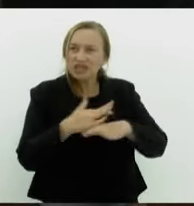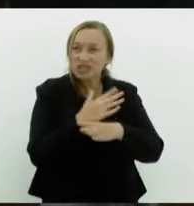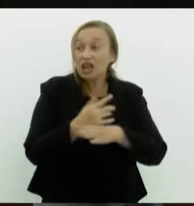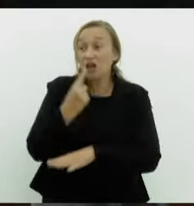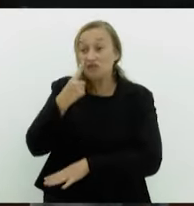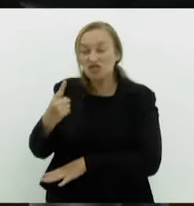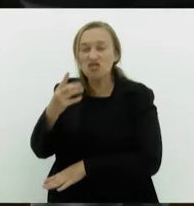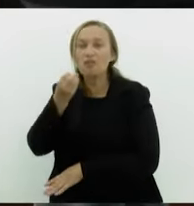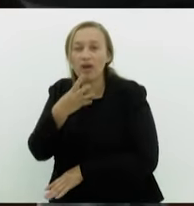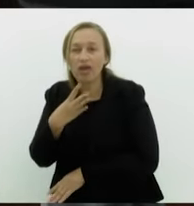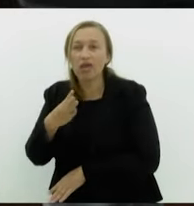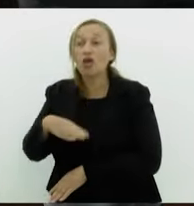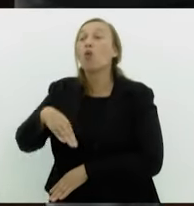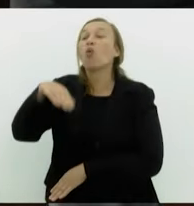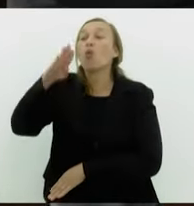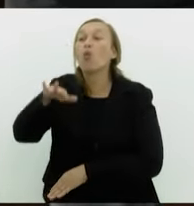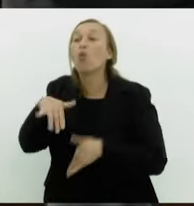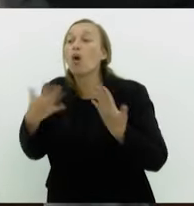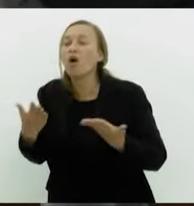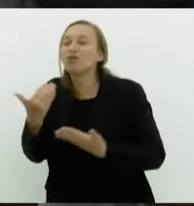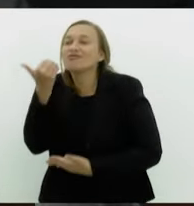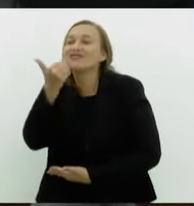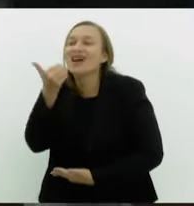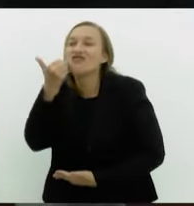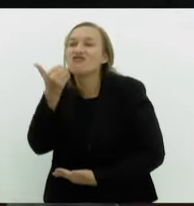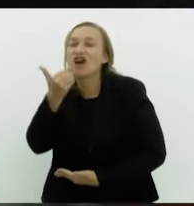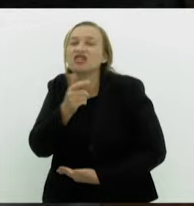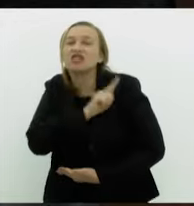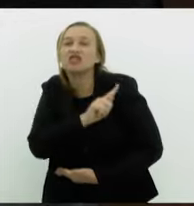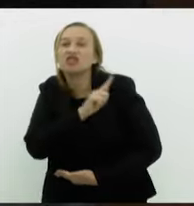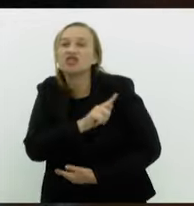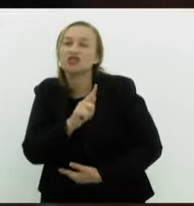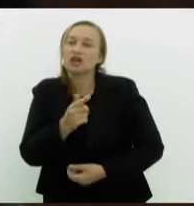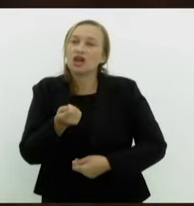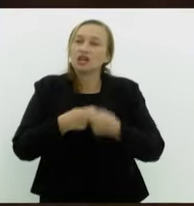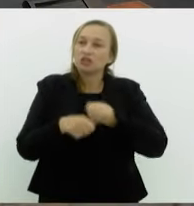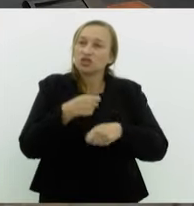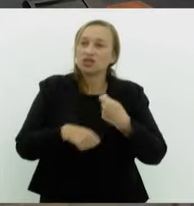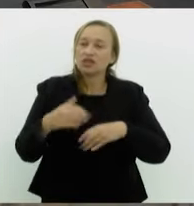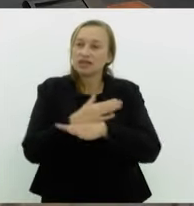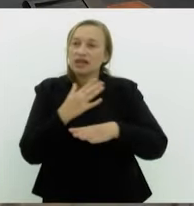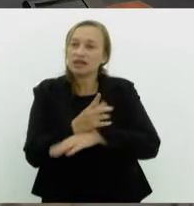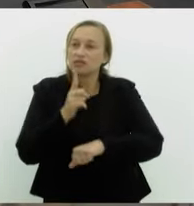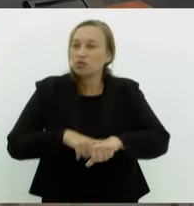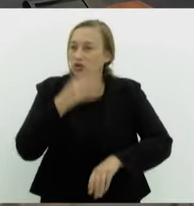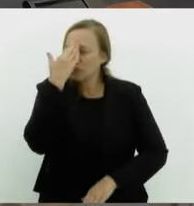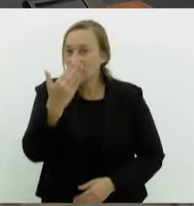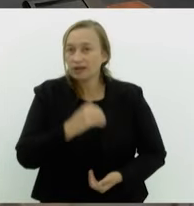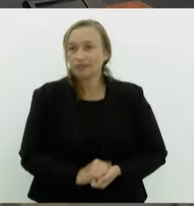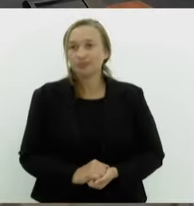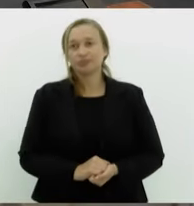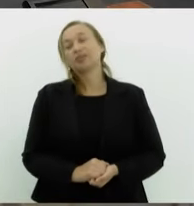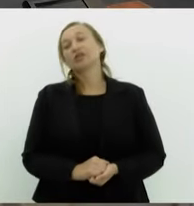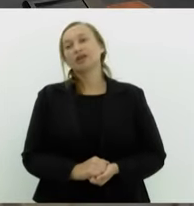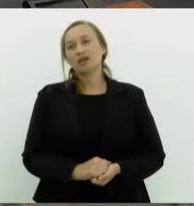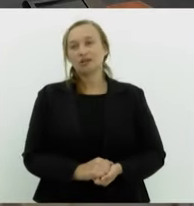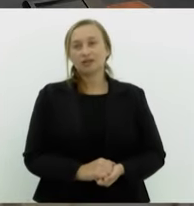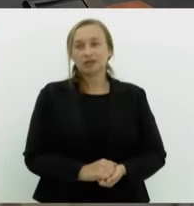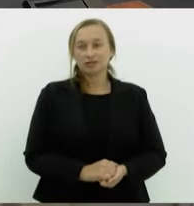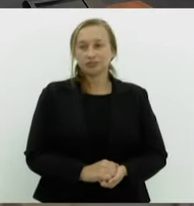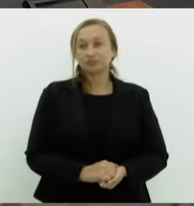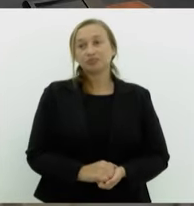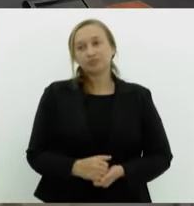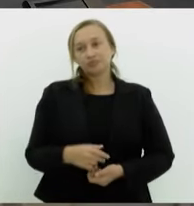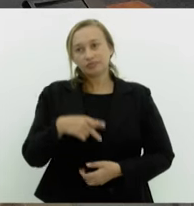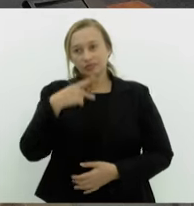olhe bem qual é o incompetente canalha que está gerindo a cidade nesse momento. Muito obrigado, presidente. Pela ordem, Rodrigo, presidente, fui